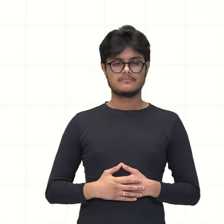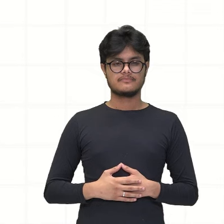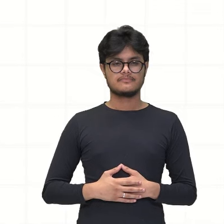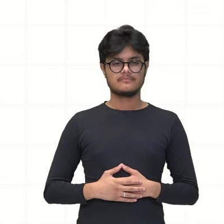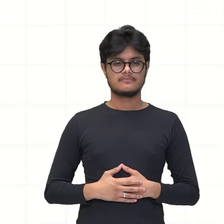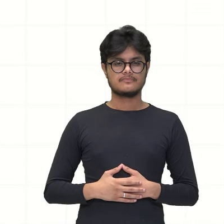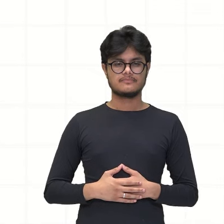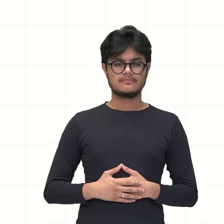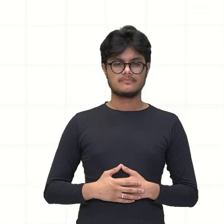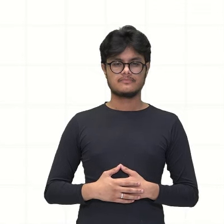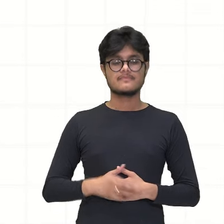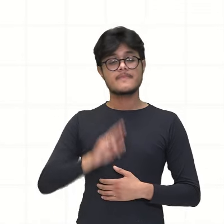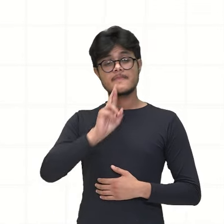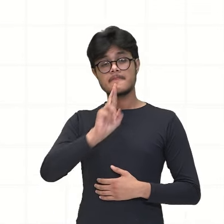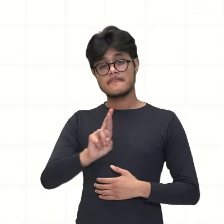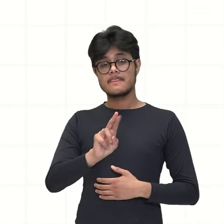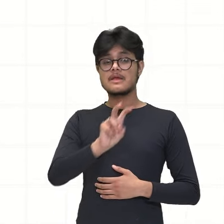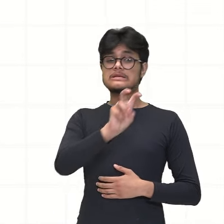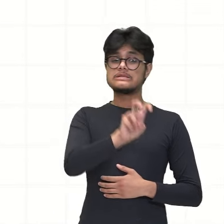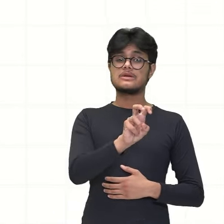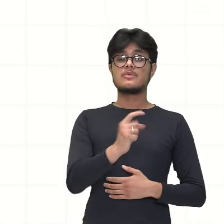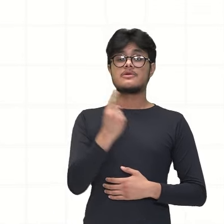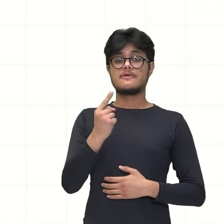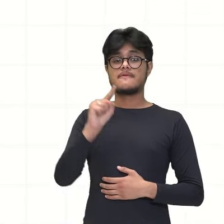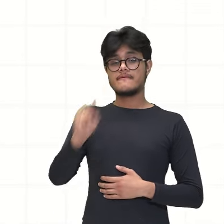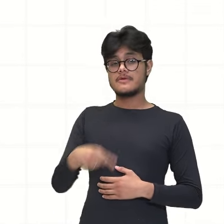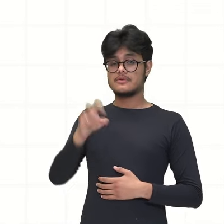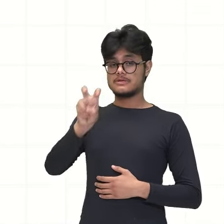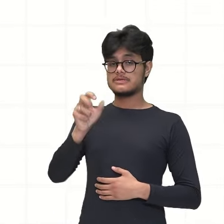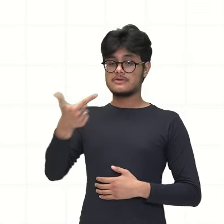4.480, nós vamos obter um valor de R$